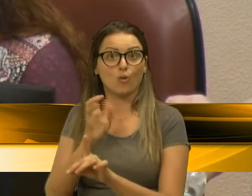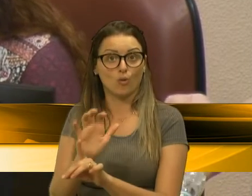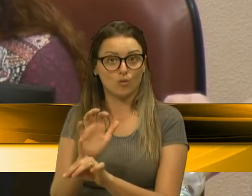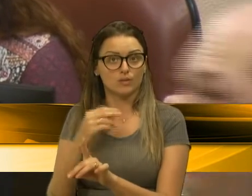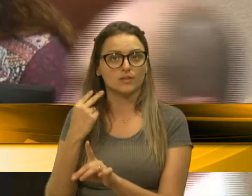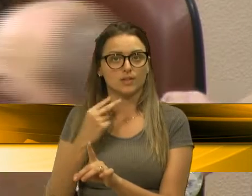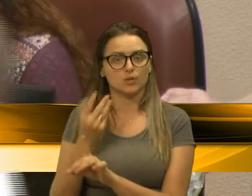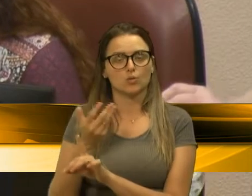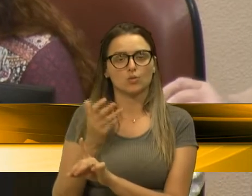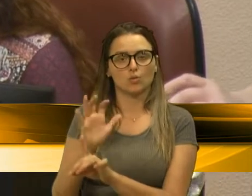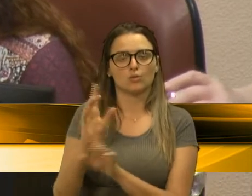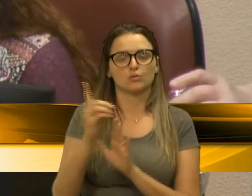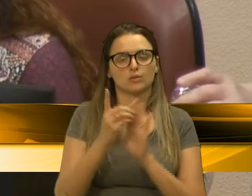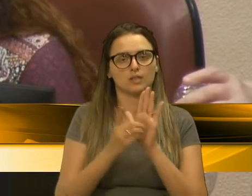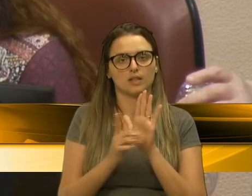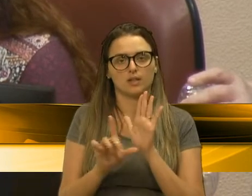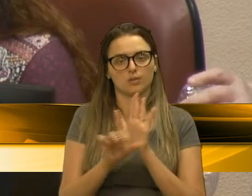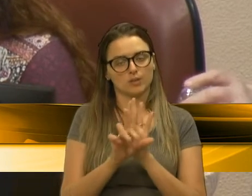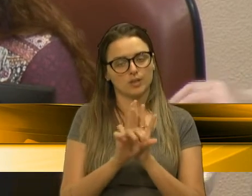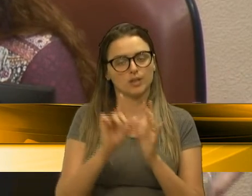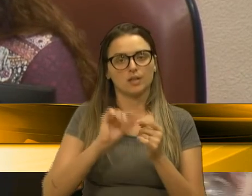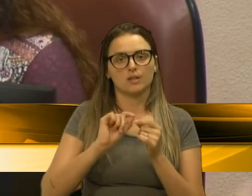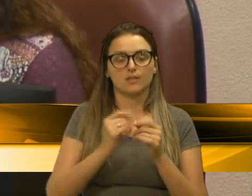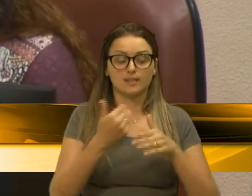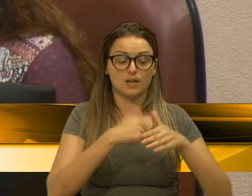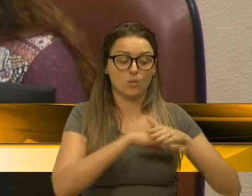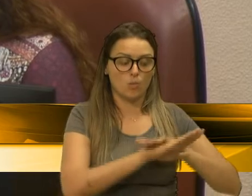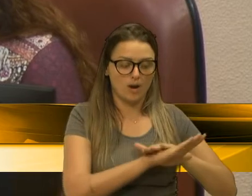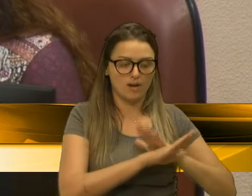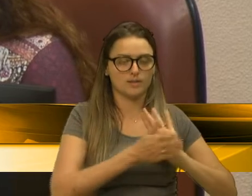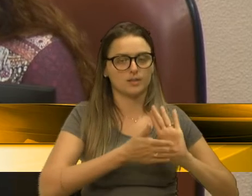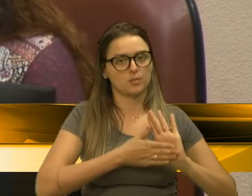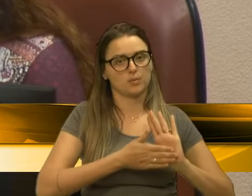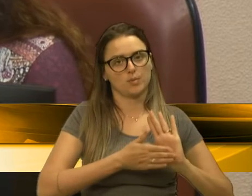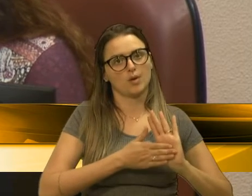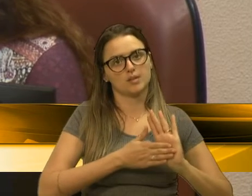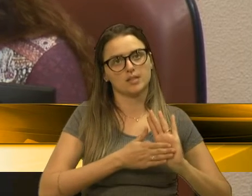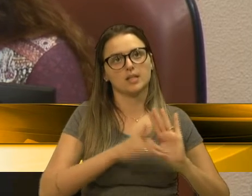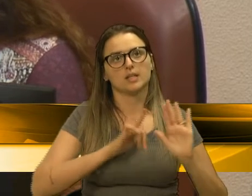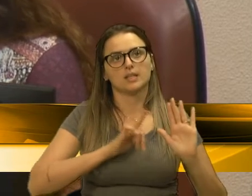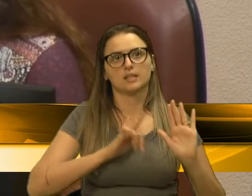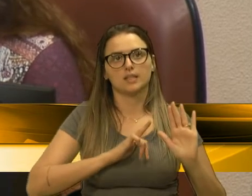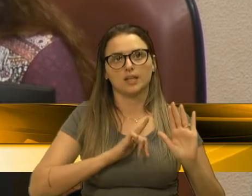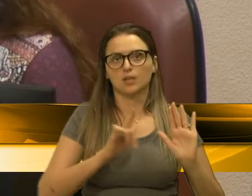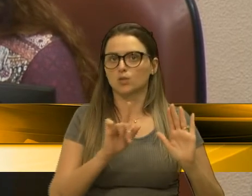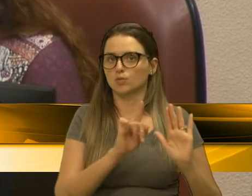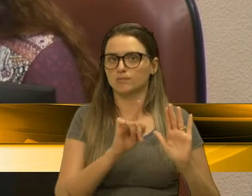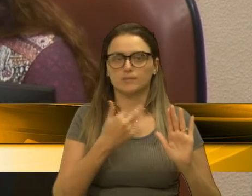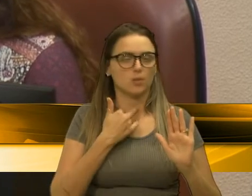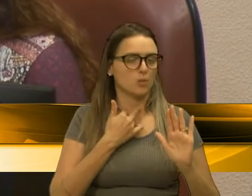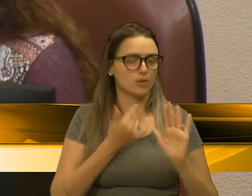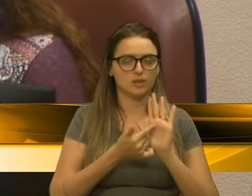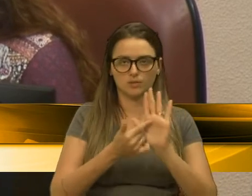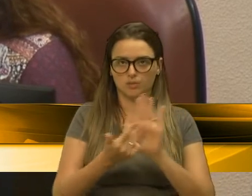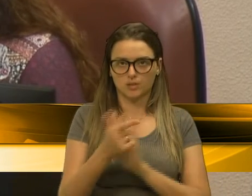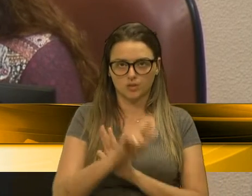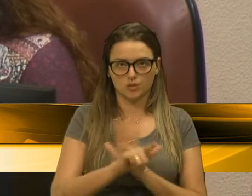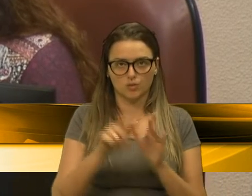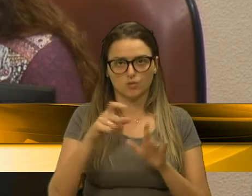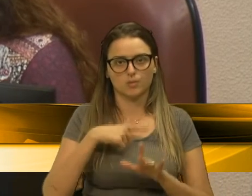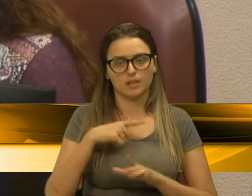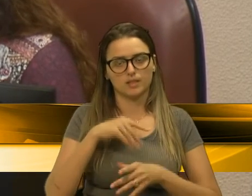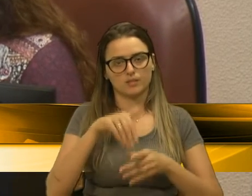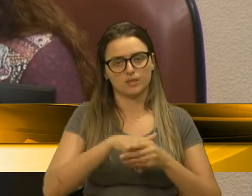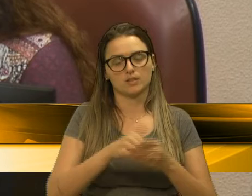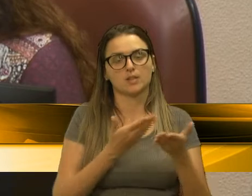do projeto de decreto legislativo determinará o arquivamento da matéria, sendo vedada a sua reapresentação.